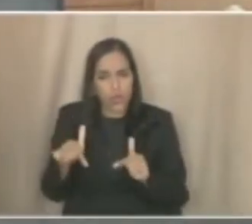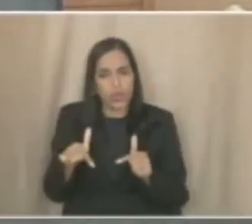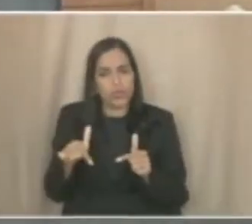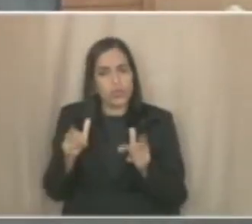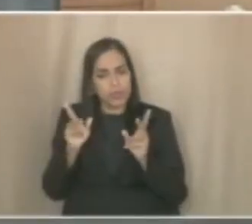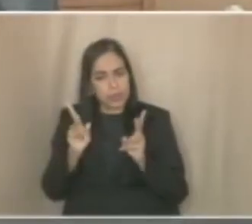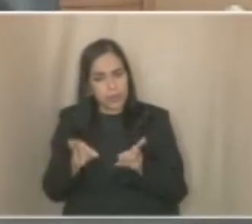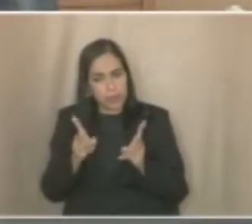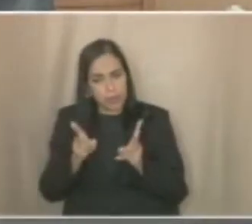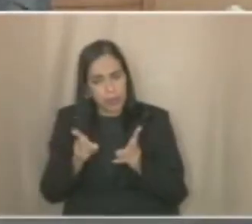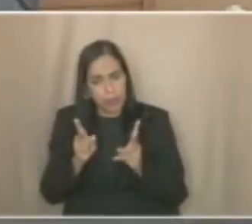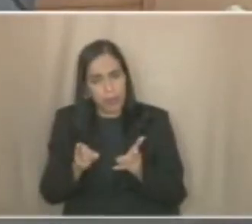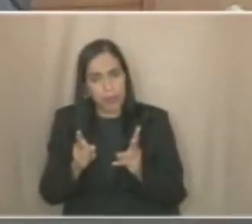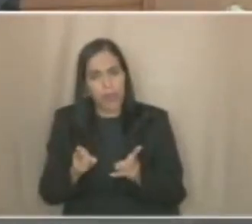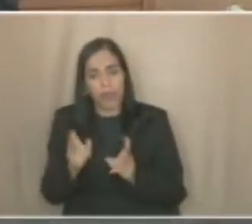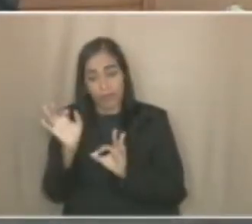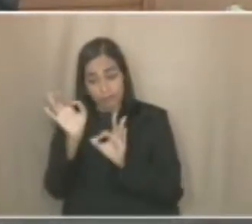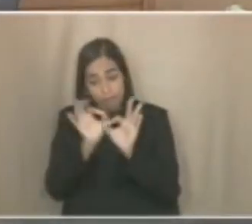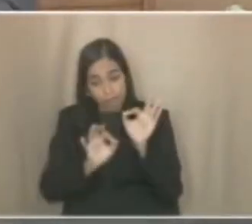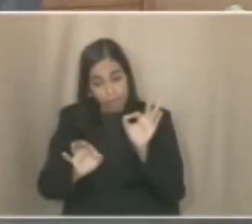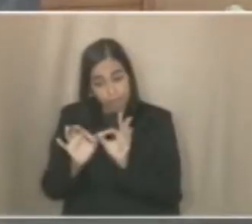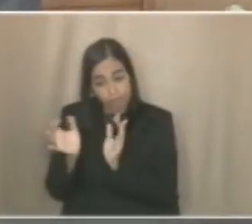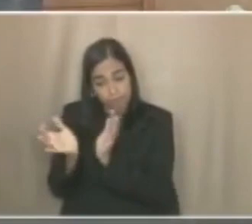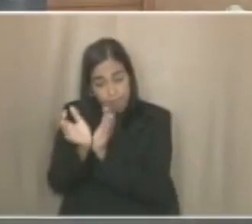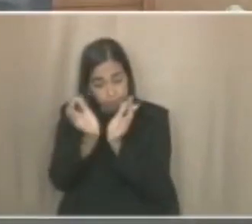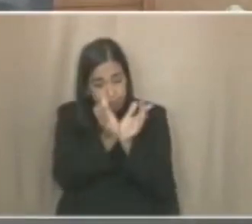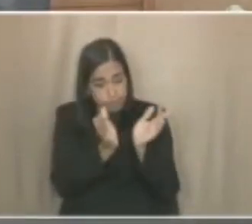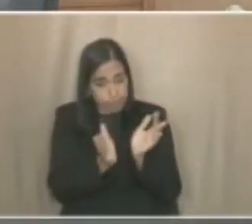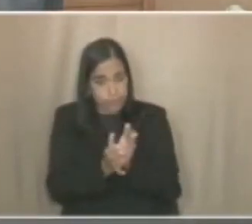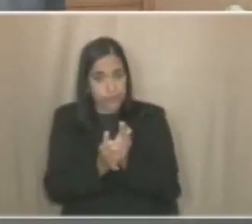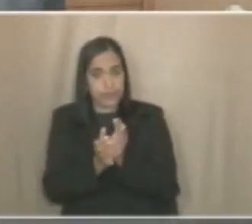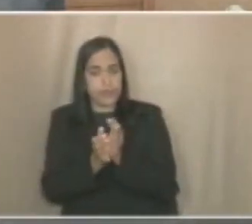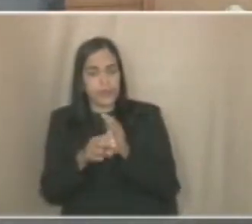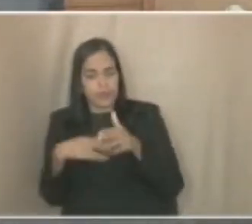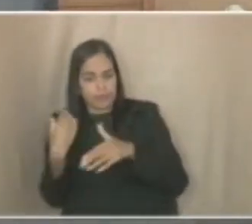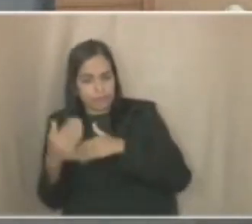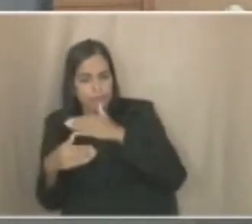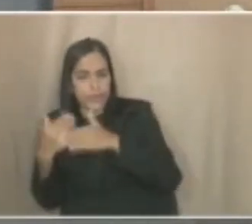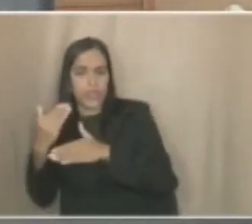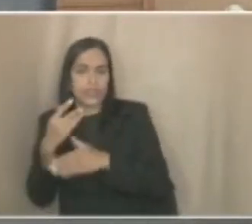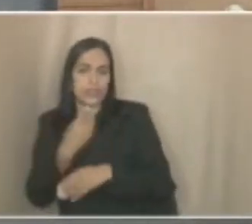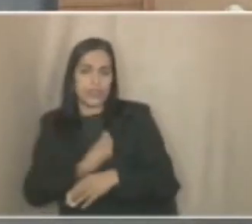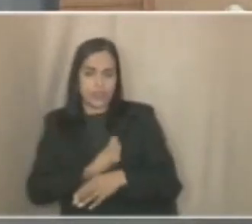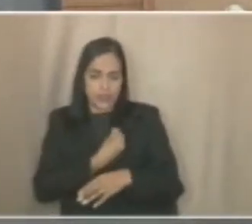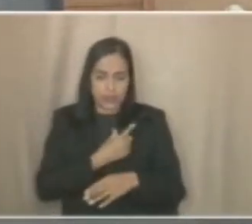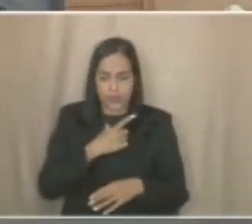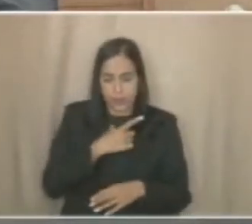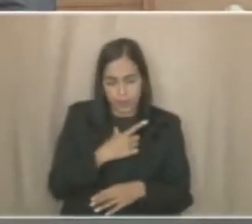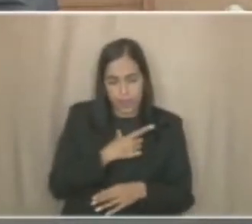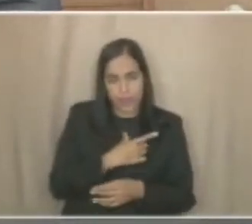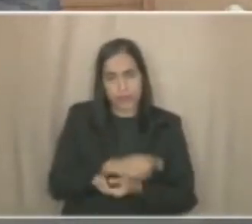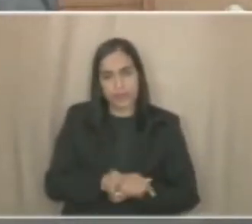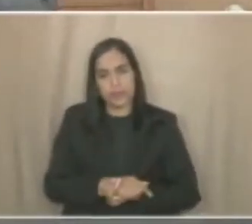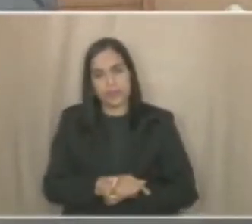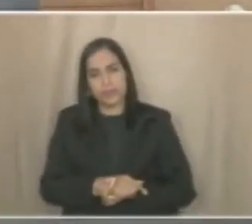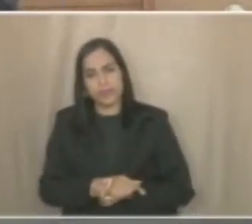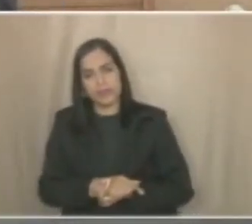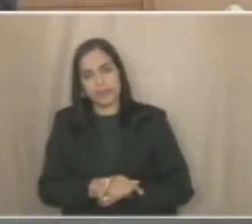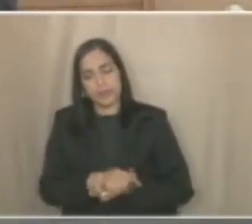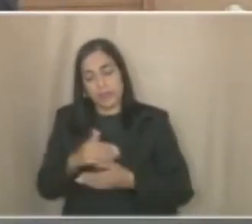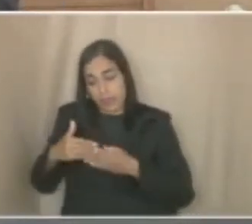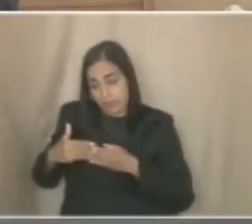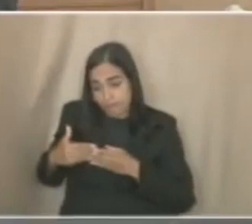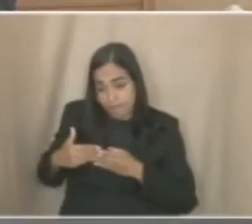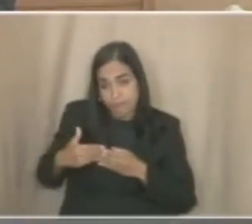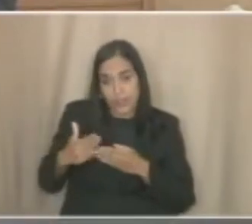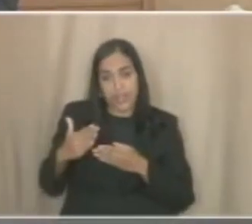proliferaram muitas organizações se constituíram muitos avanços foram realizados é que estão inclusive além